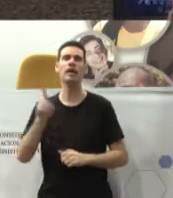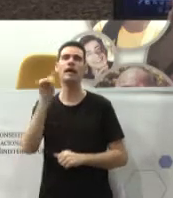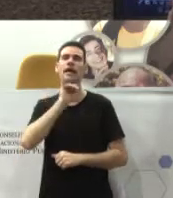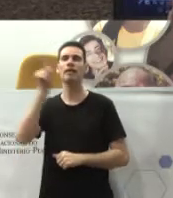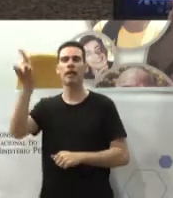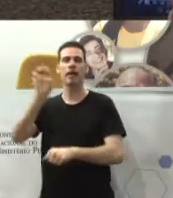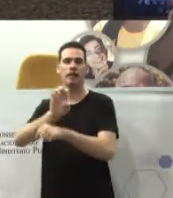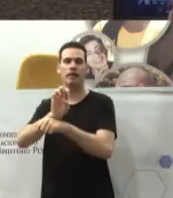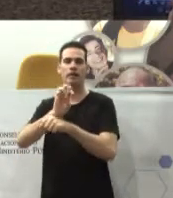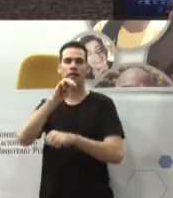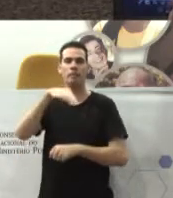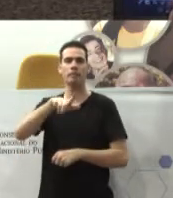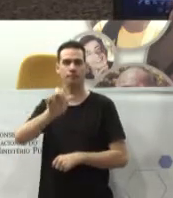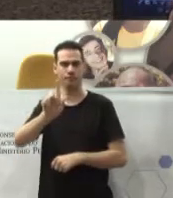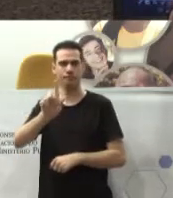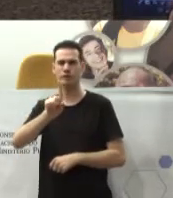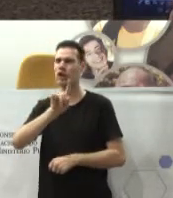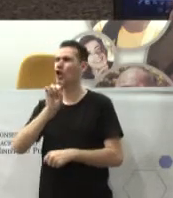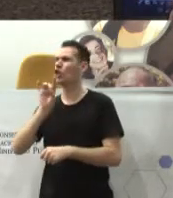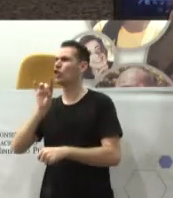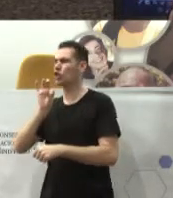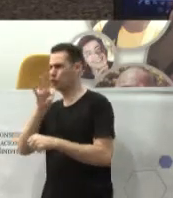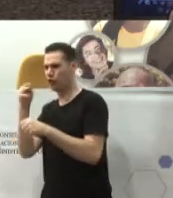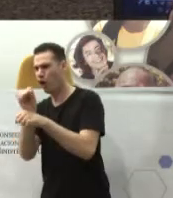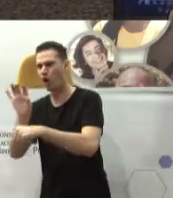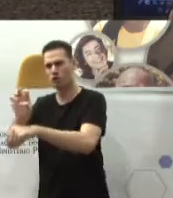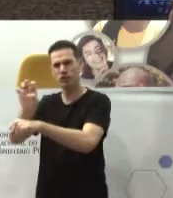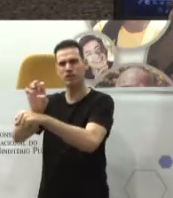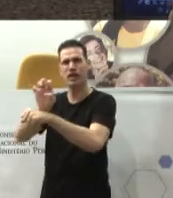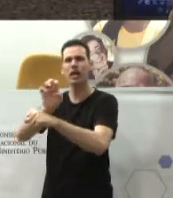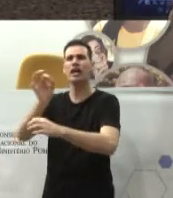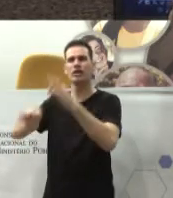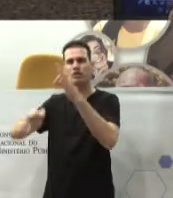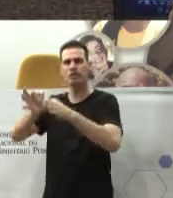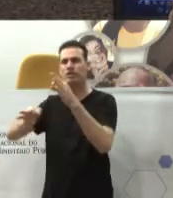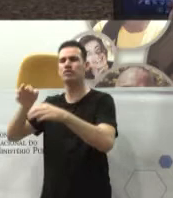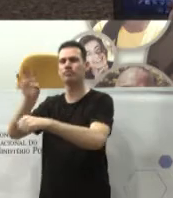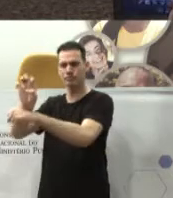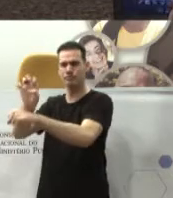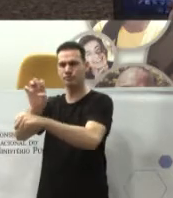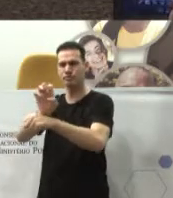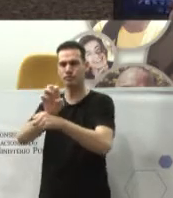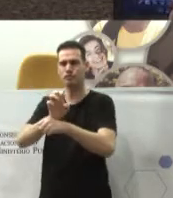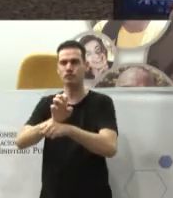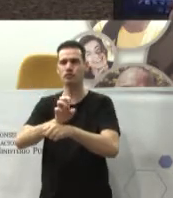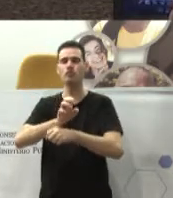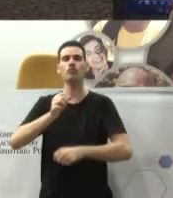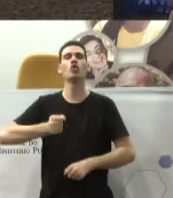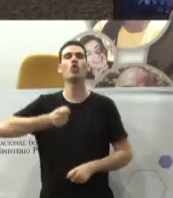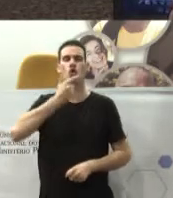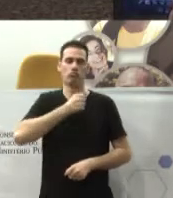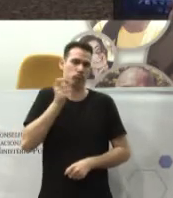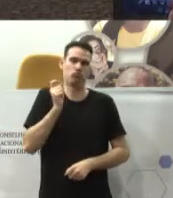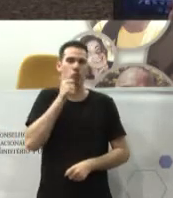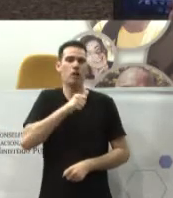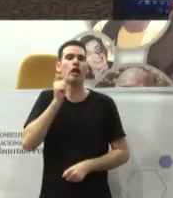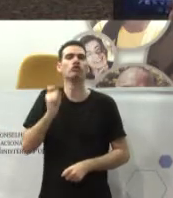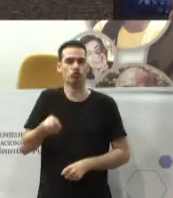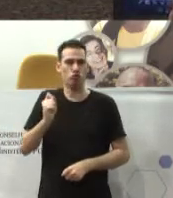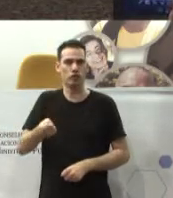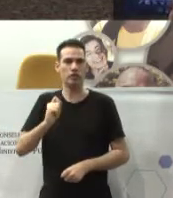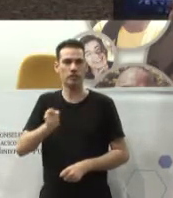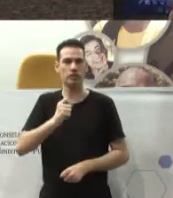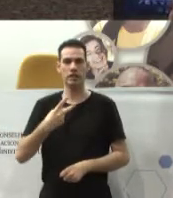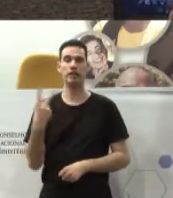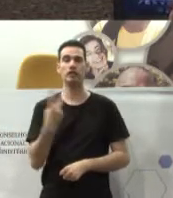Gerais colocar em todo o Estado, na Justiça Estadual, o juiz da segunda vara, todas as comarcas que tem mais que